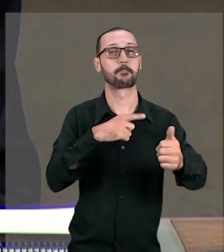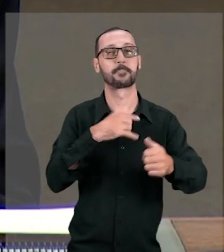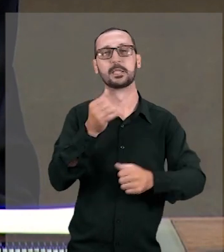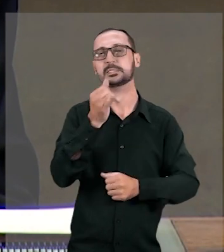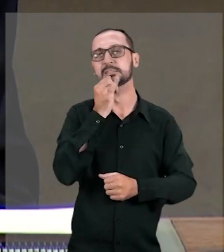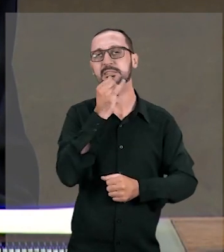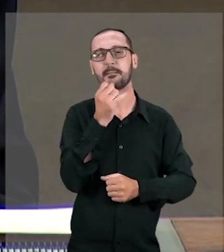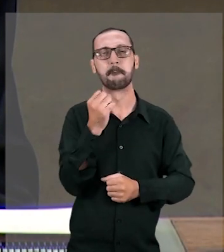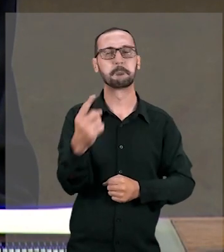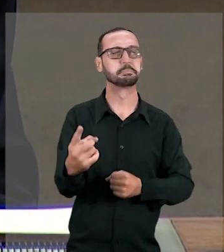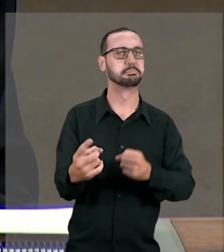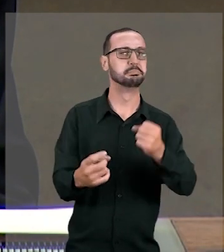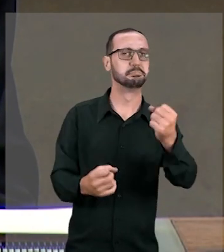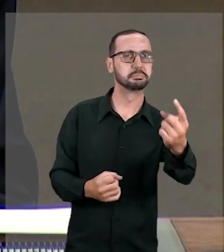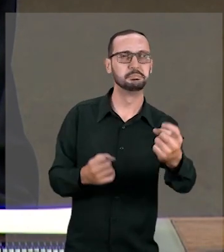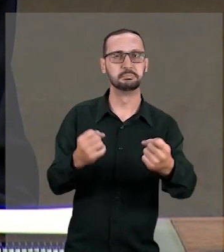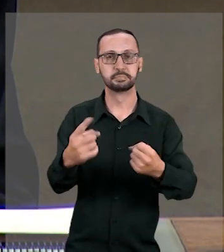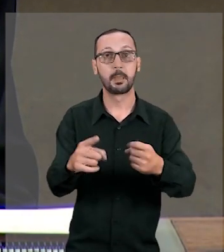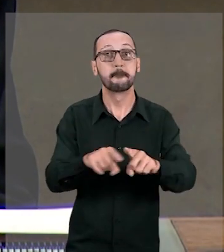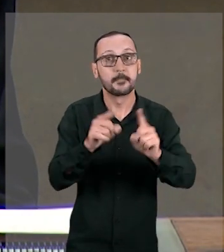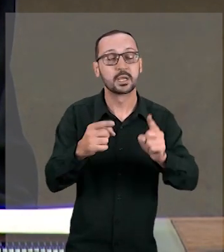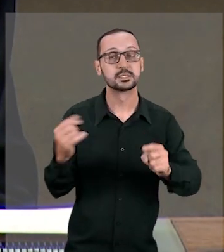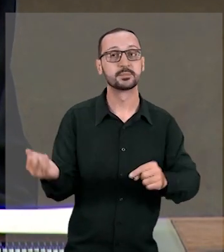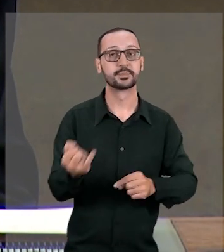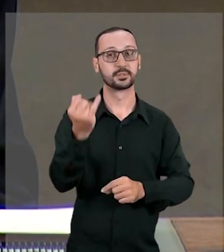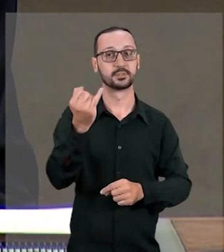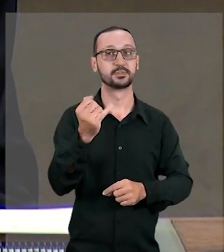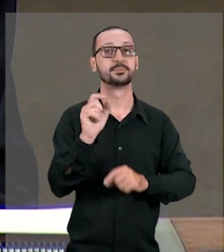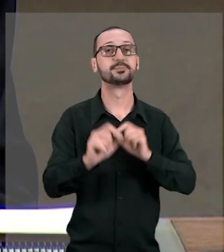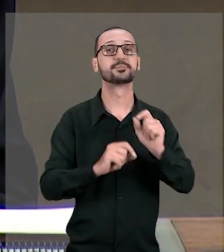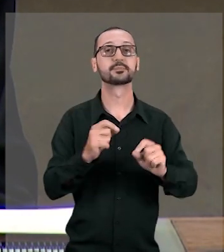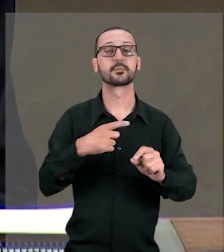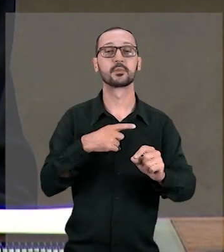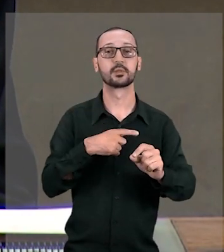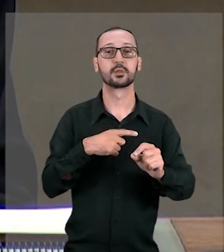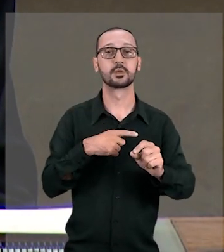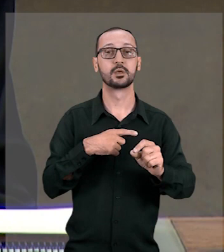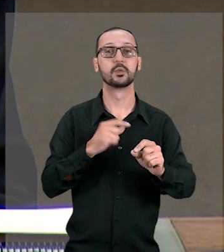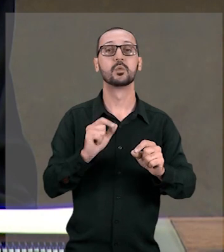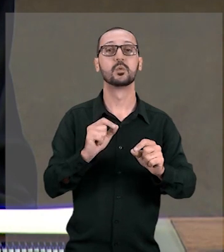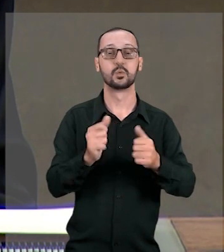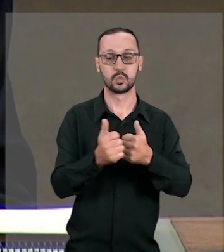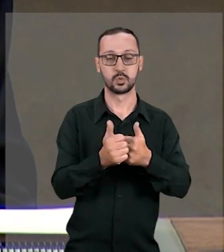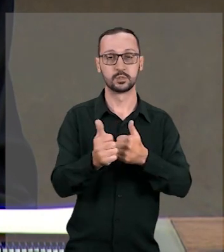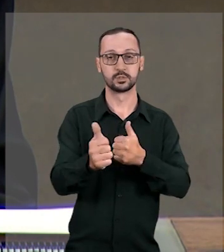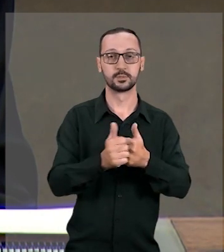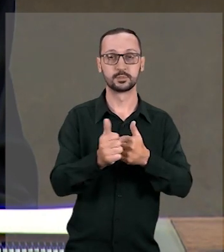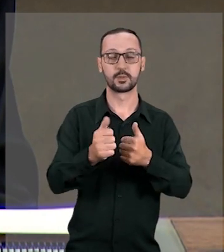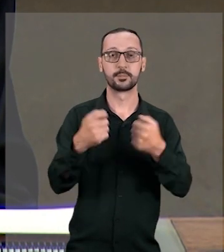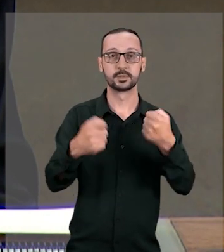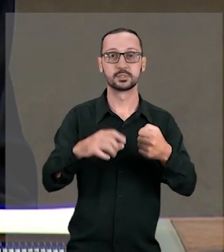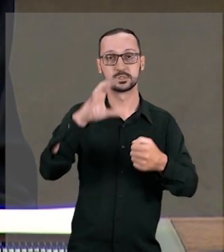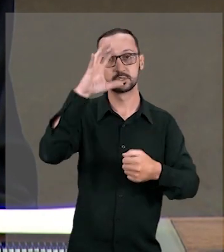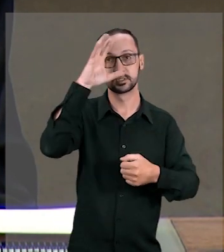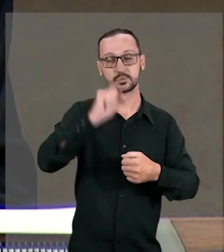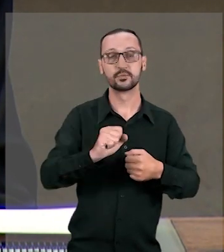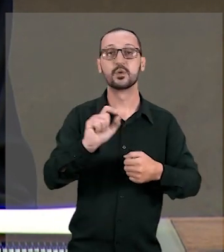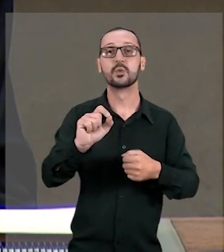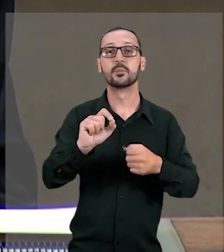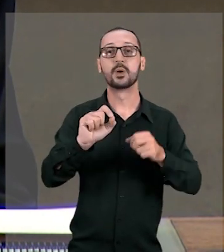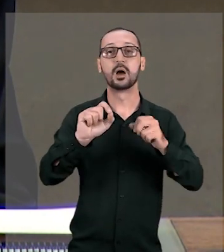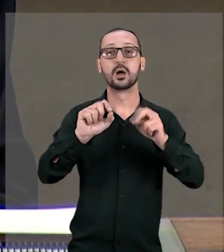excepcionais, raríssimos, mas muito importantes, em que um tribunal tem que produzir uma decisão